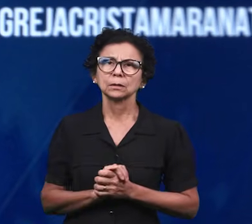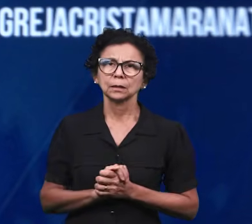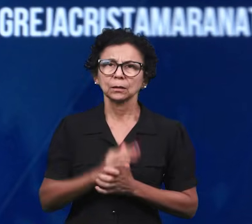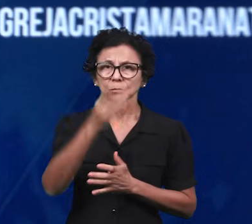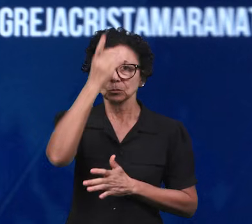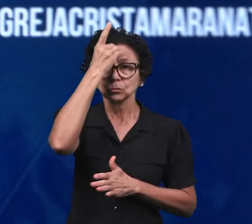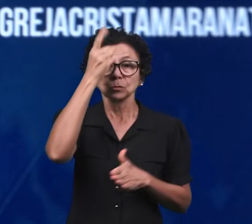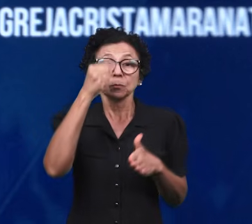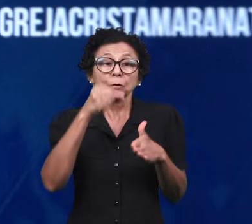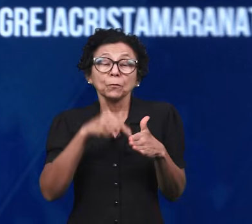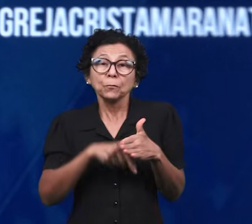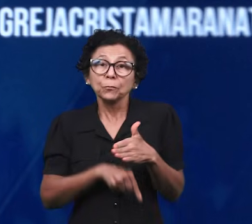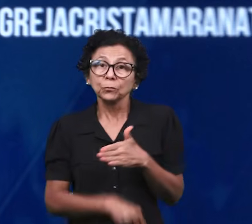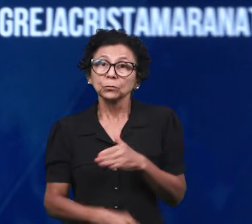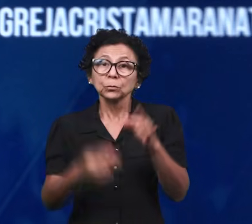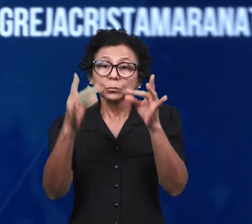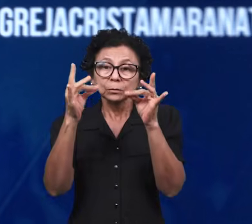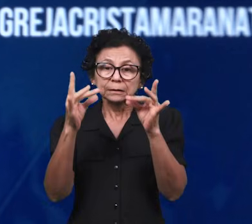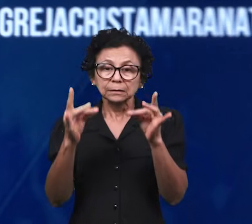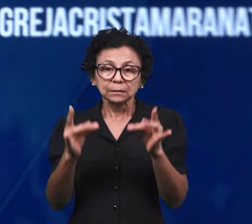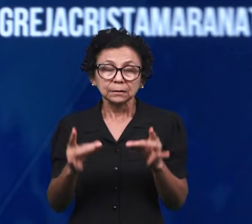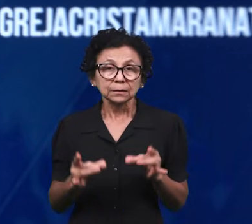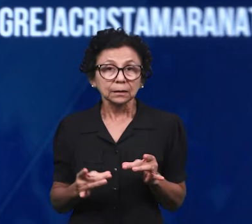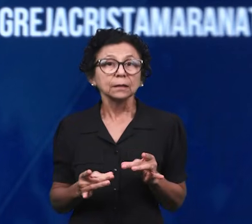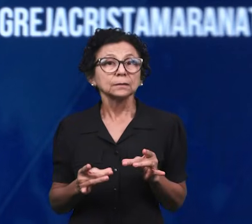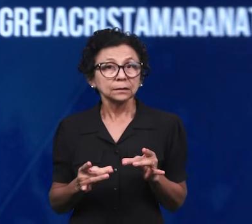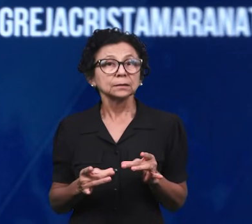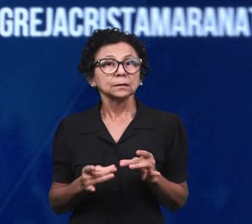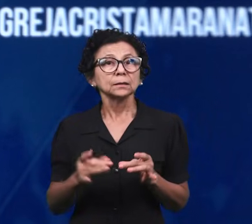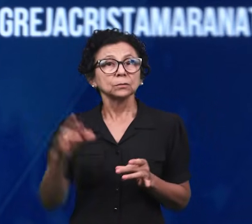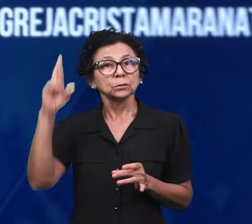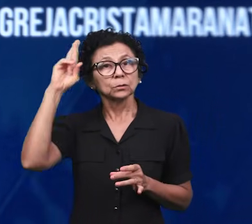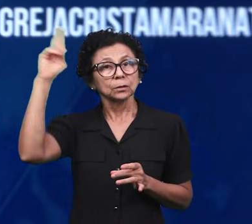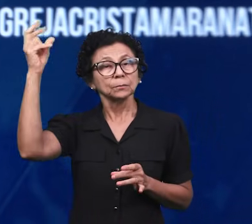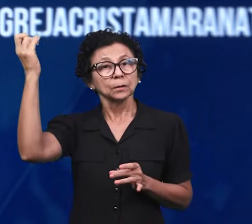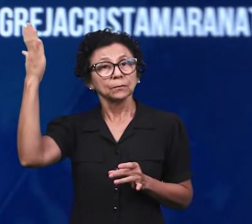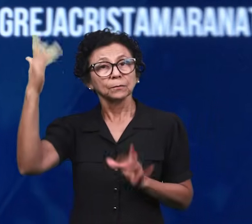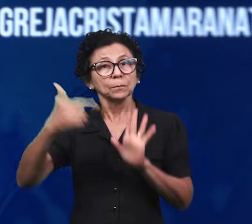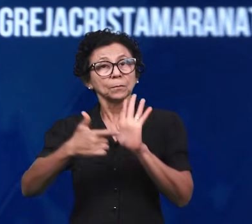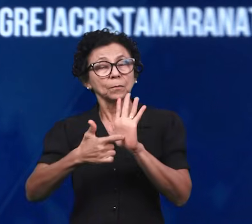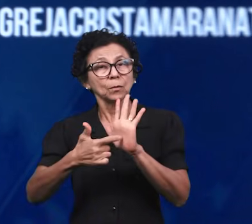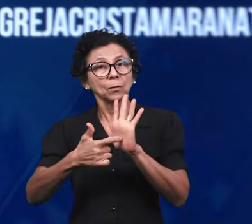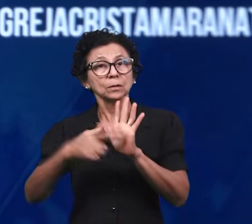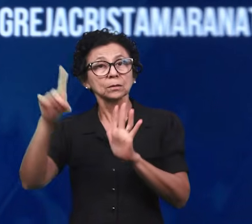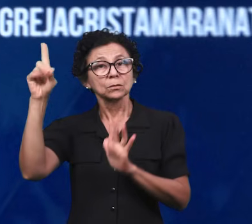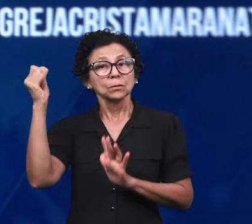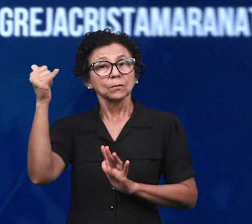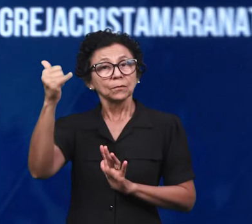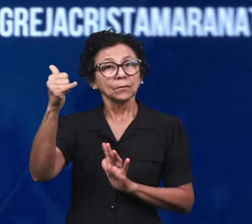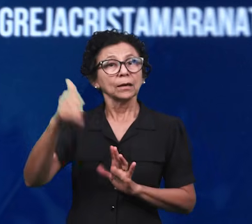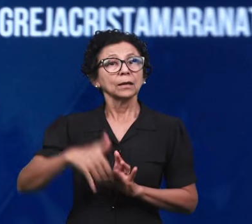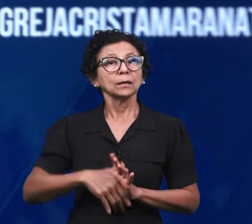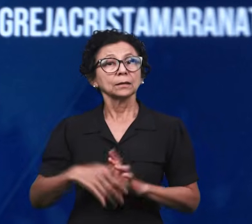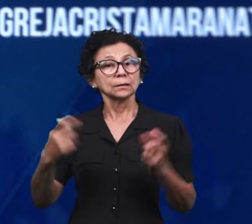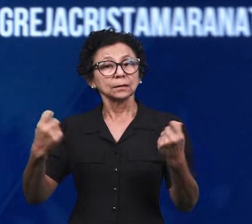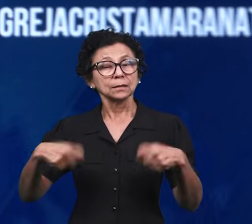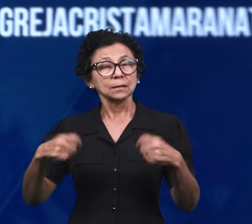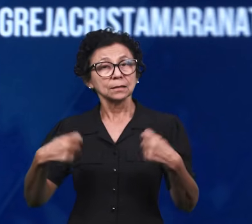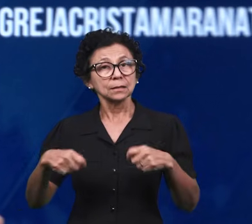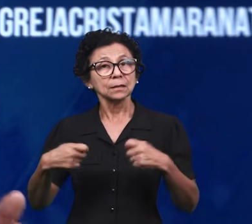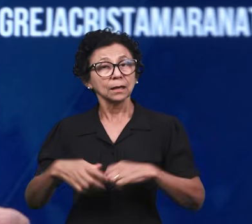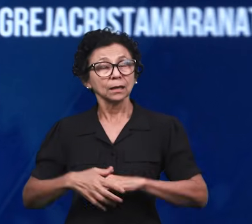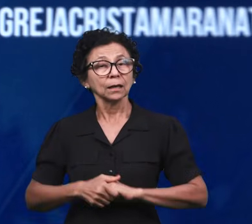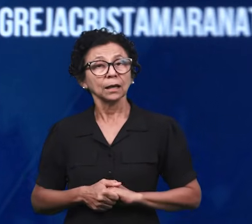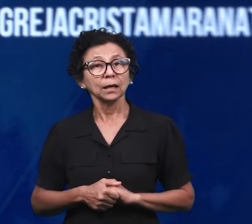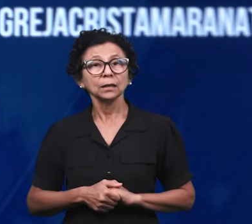essa riqueza de detalhes. E o Senhor revela, o Senhor mostra, o Senhor fala conosco acerca da necessidade do